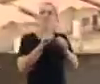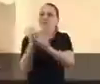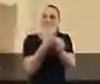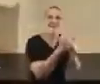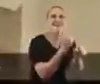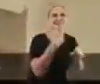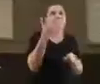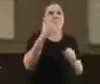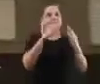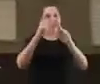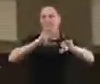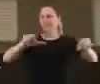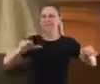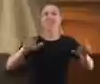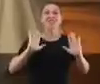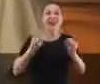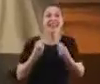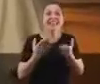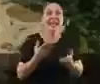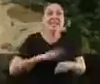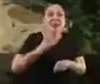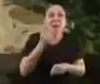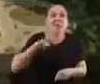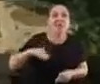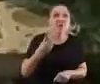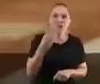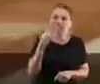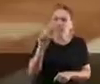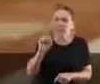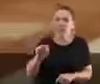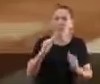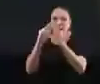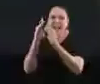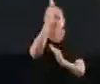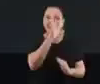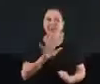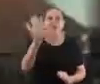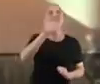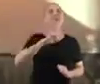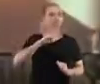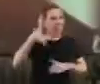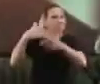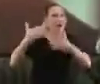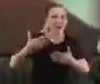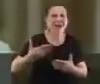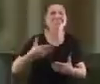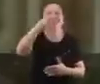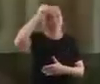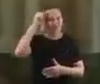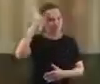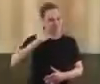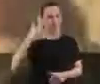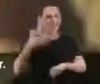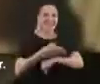e reformas para melhorias nos imóveis. Já foram entregues mais de 1 milhão e 250 mil casas por todo o país. E vem mais por aí.